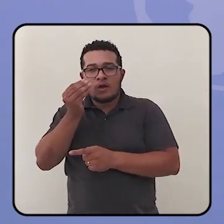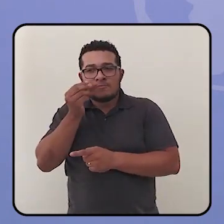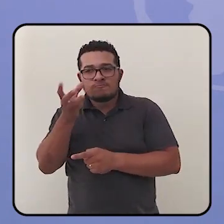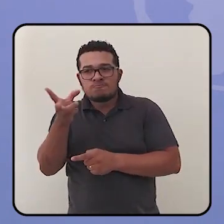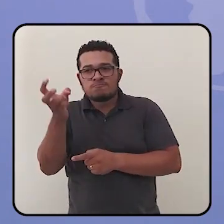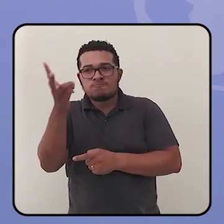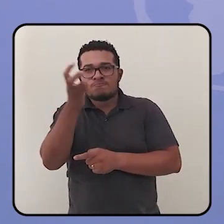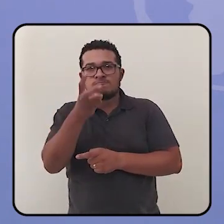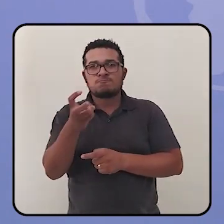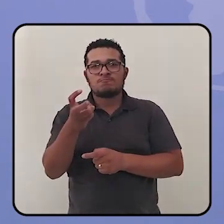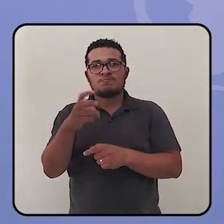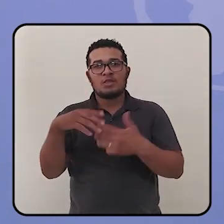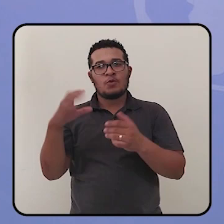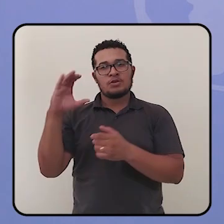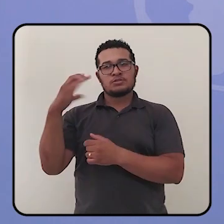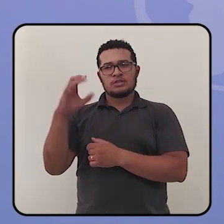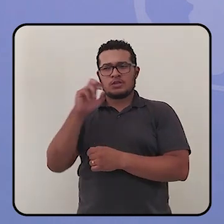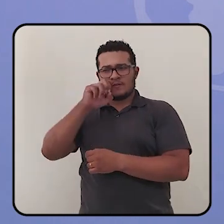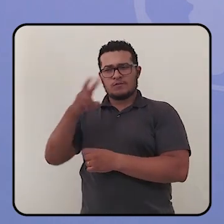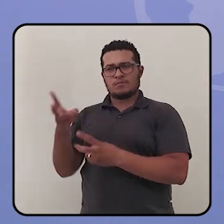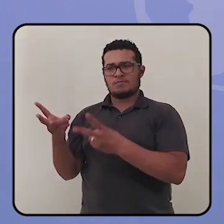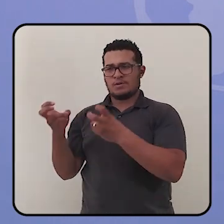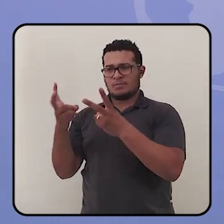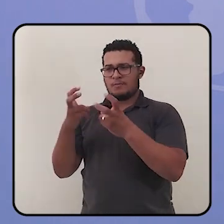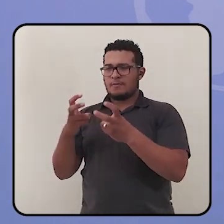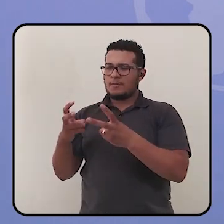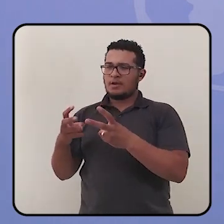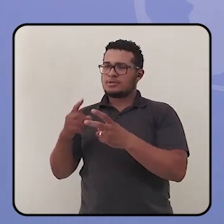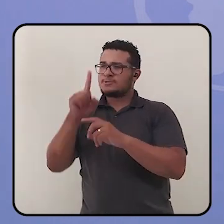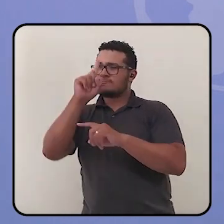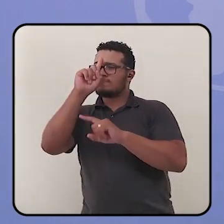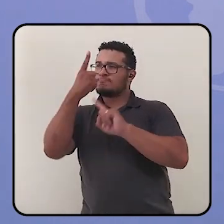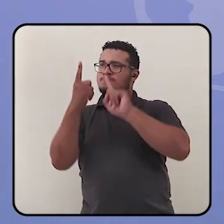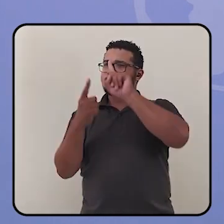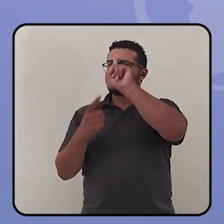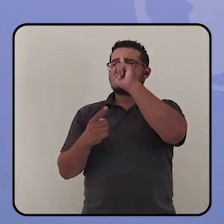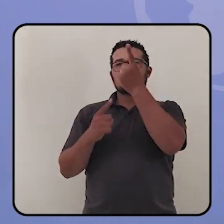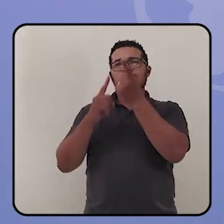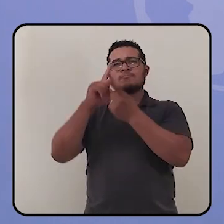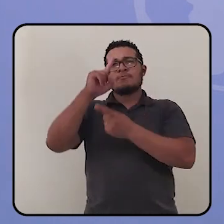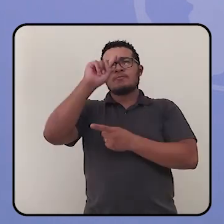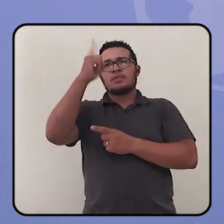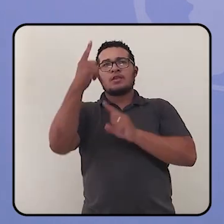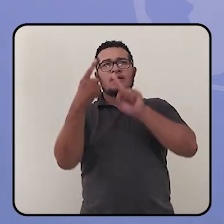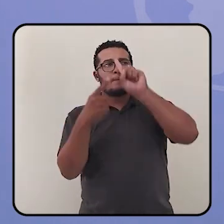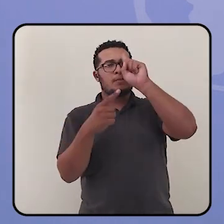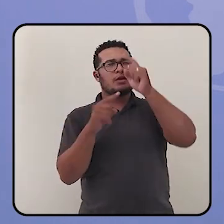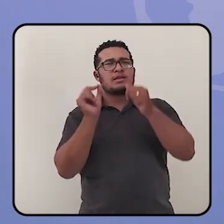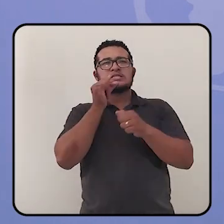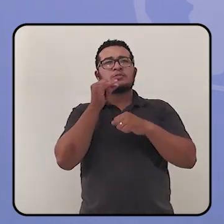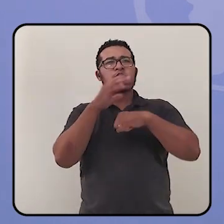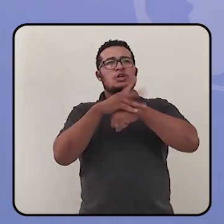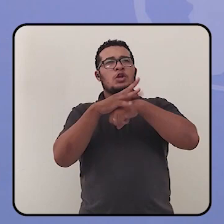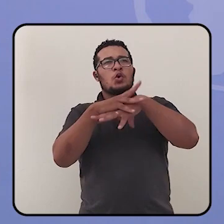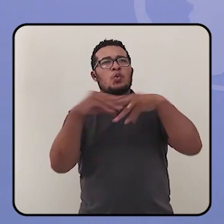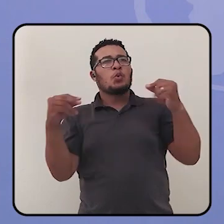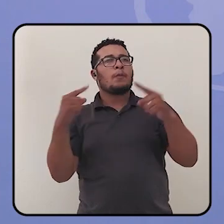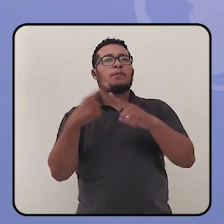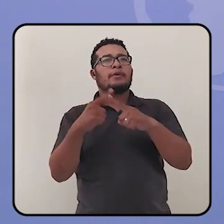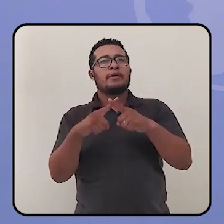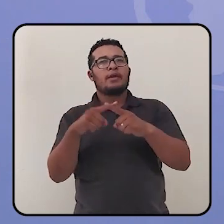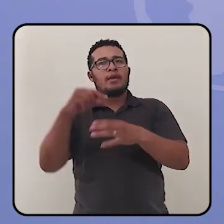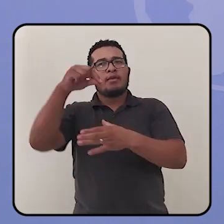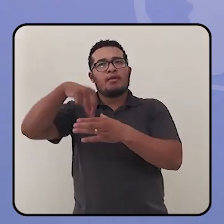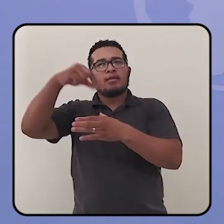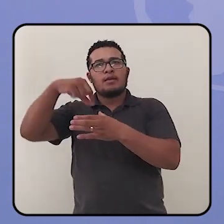olhou esse conhecimento olhou essa prática e começou a levantar hipóteses o que será que fez você curar foi um